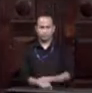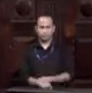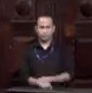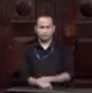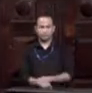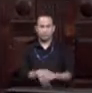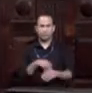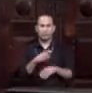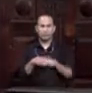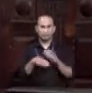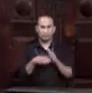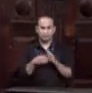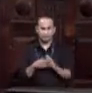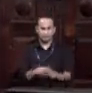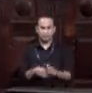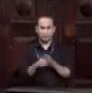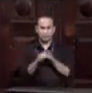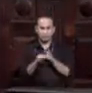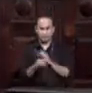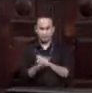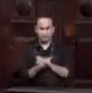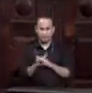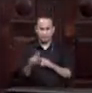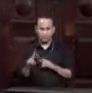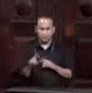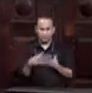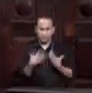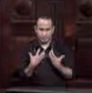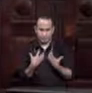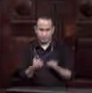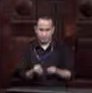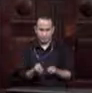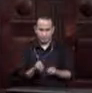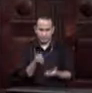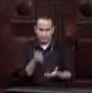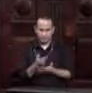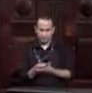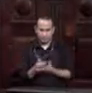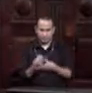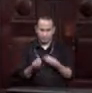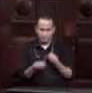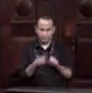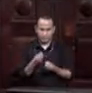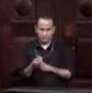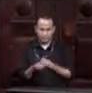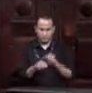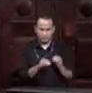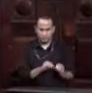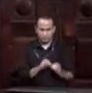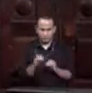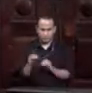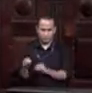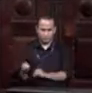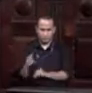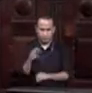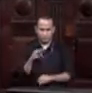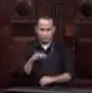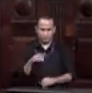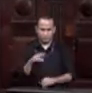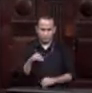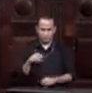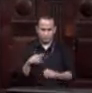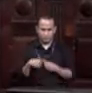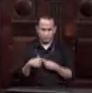Para todos os efeitos desta lei, não serão consideradas as despesas com transferências constitucionais aos